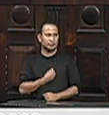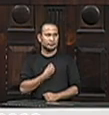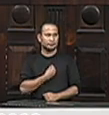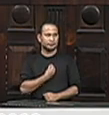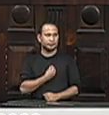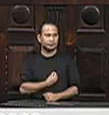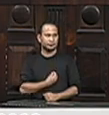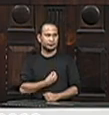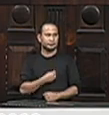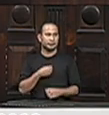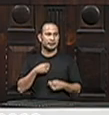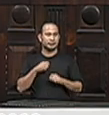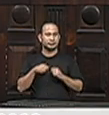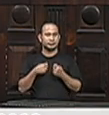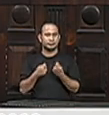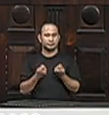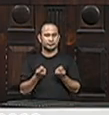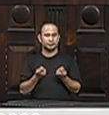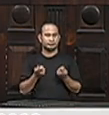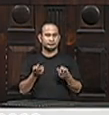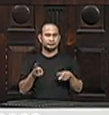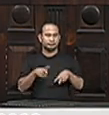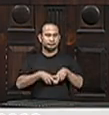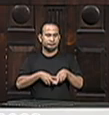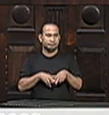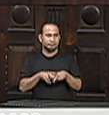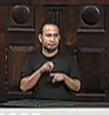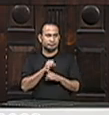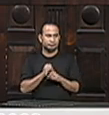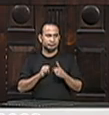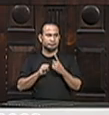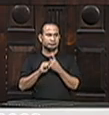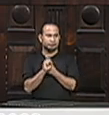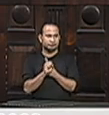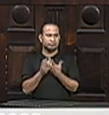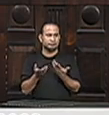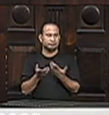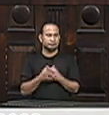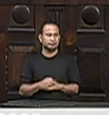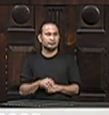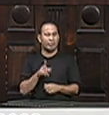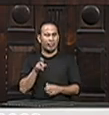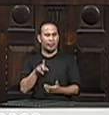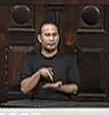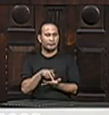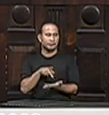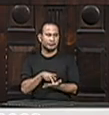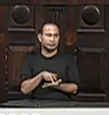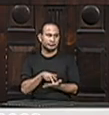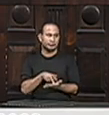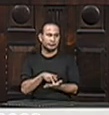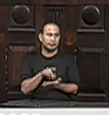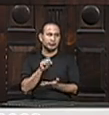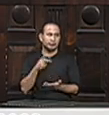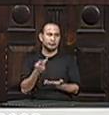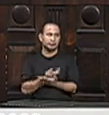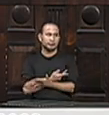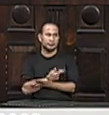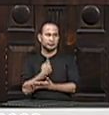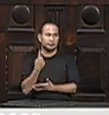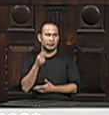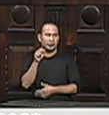contramão daquilo que deva ser a sua obrigação, defesa dos interesses exatamente dos